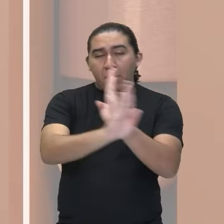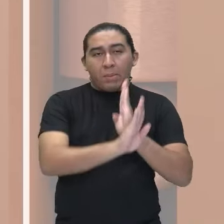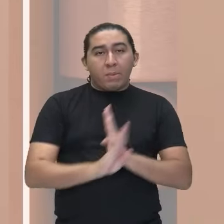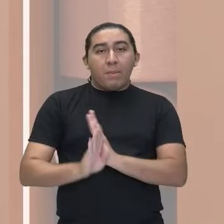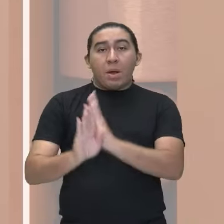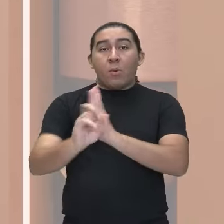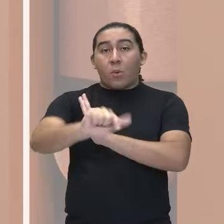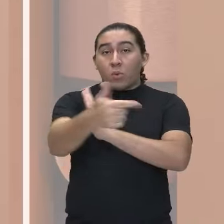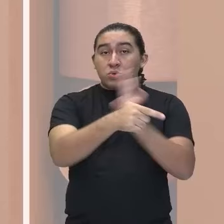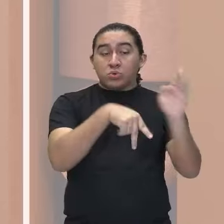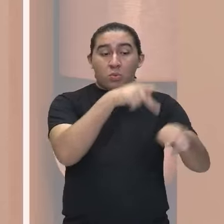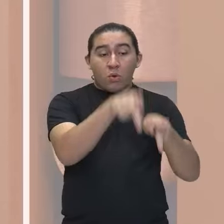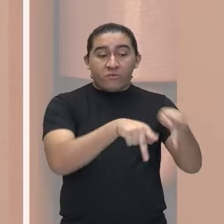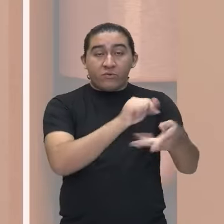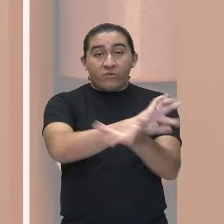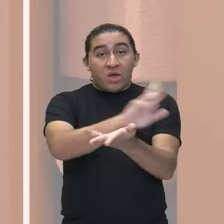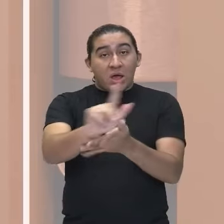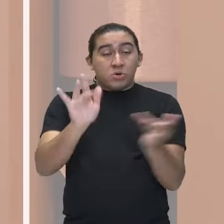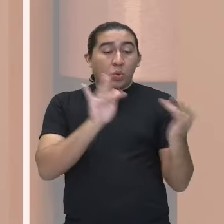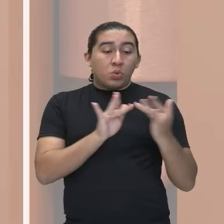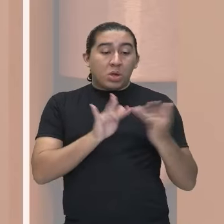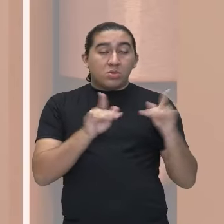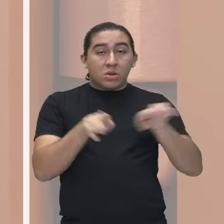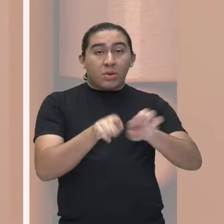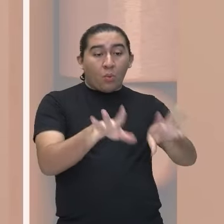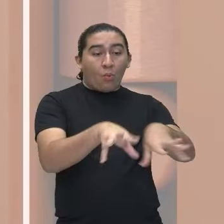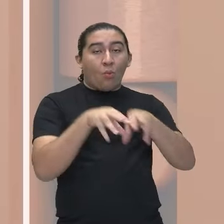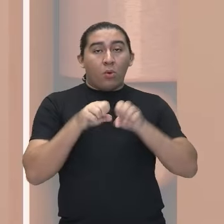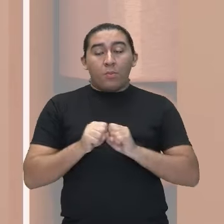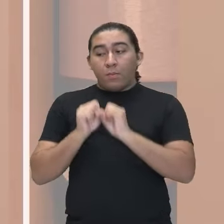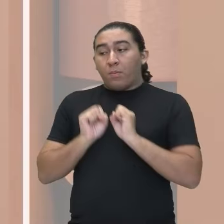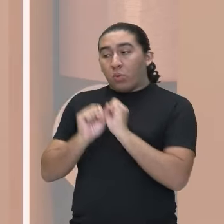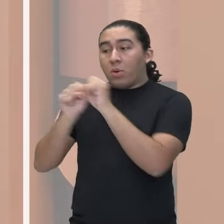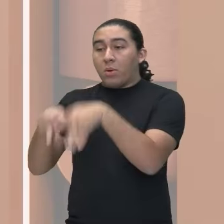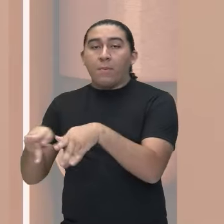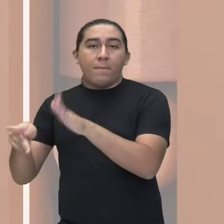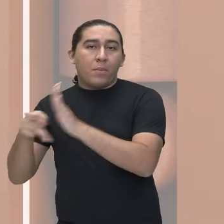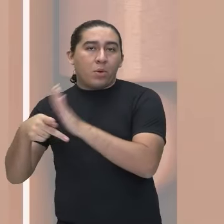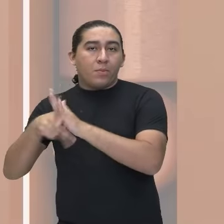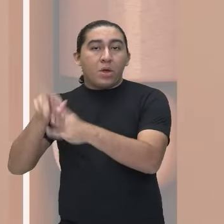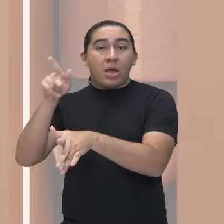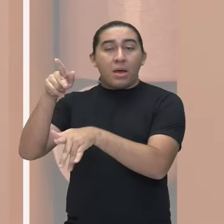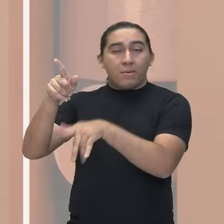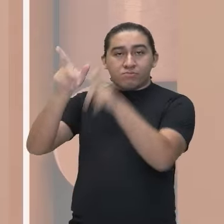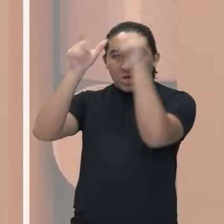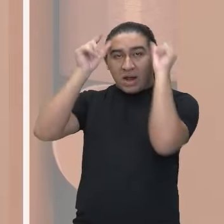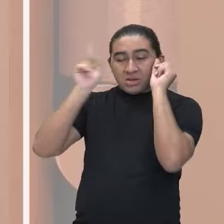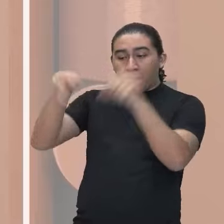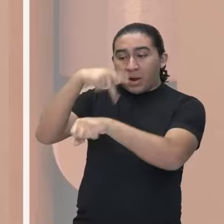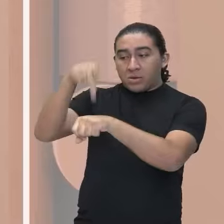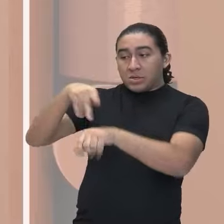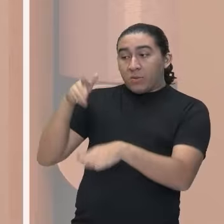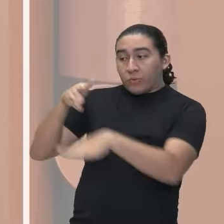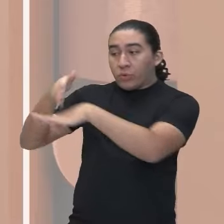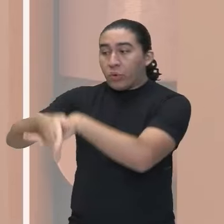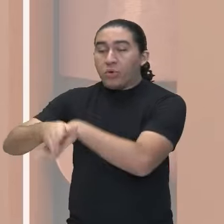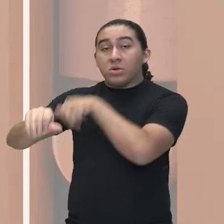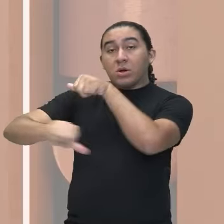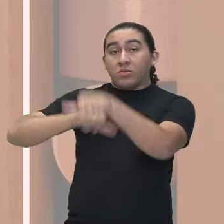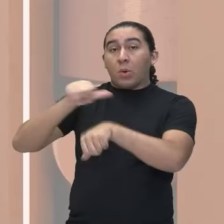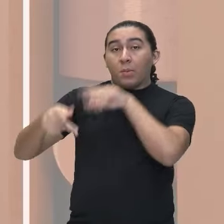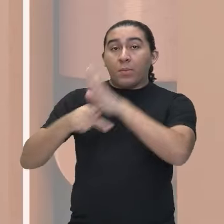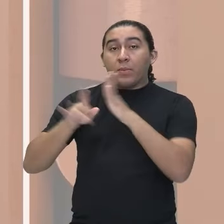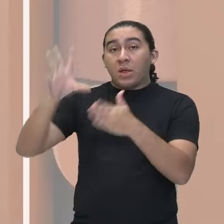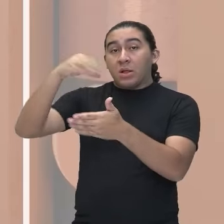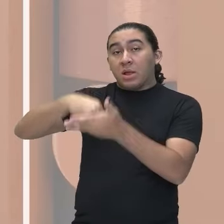outras civilizações, trouxeram isso para a Grécia e aí modificaram, né, dentro da sua cultura, dentro do